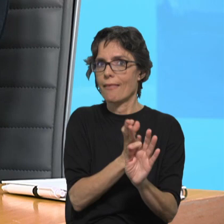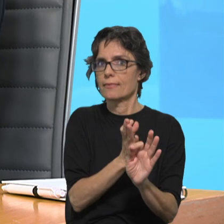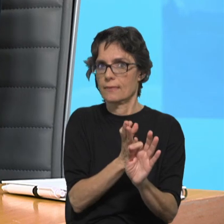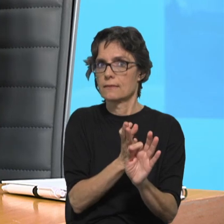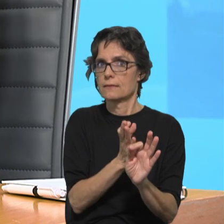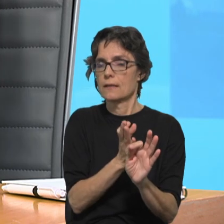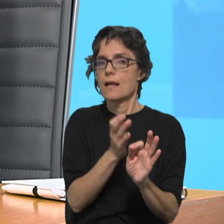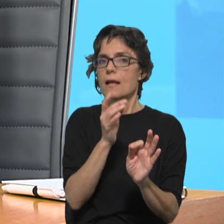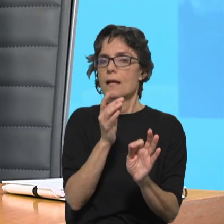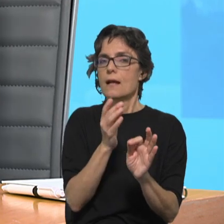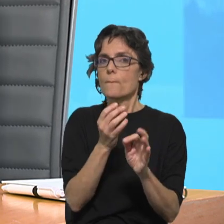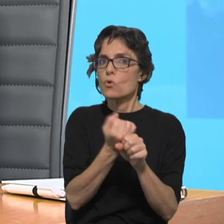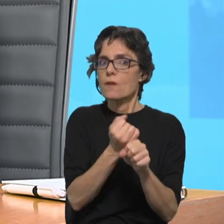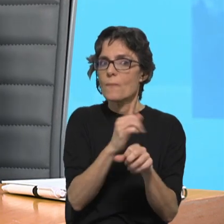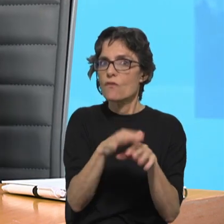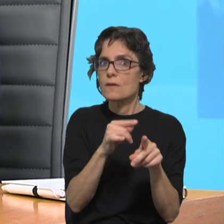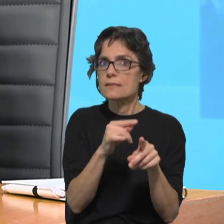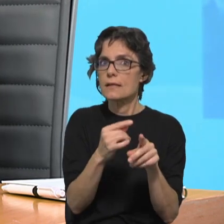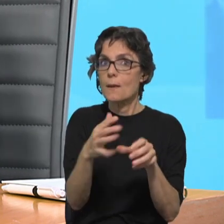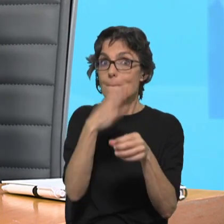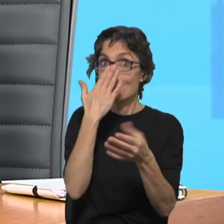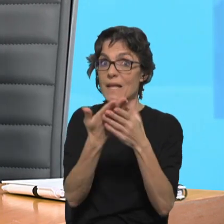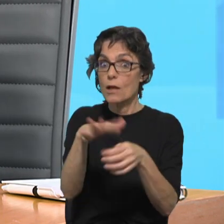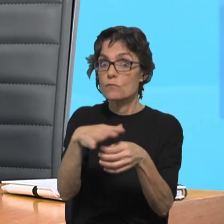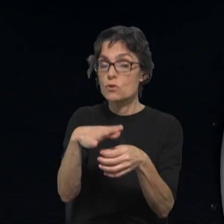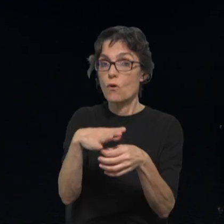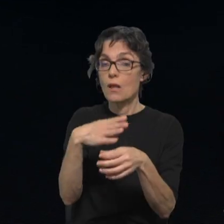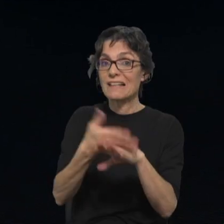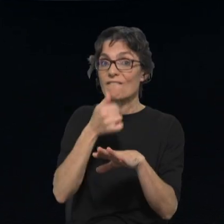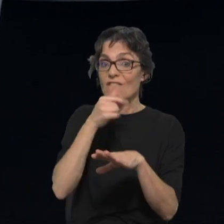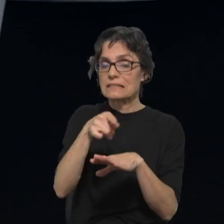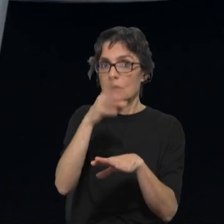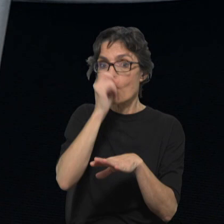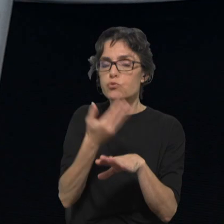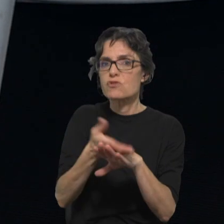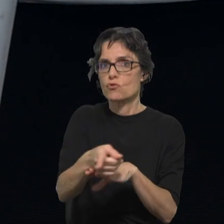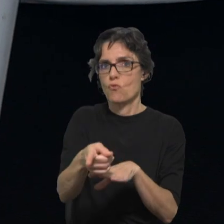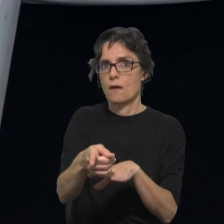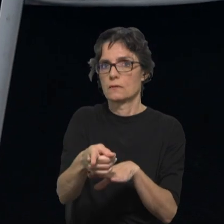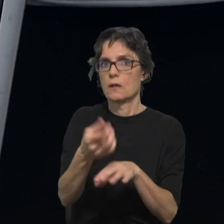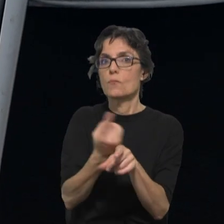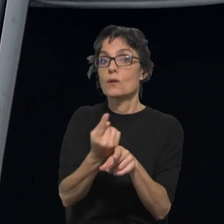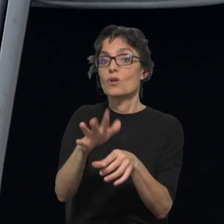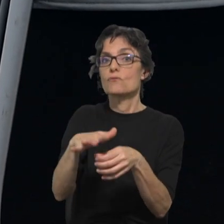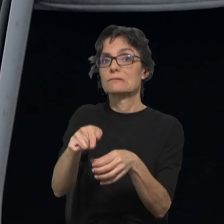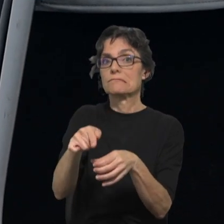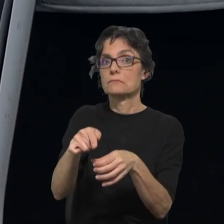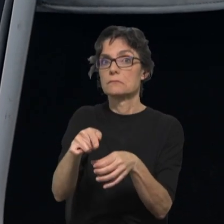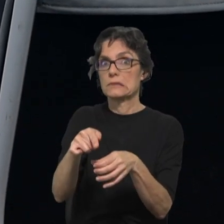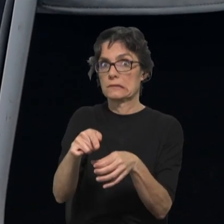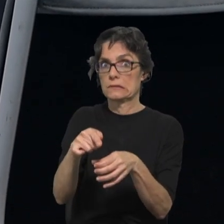para lidar com uma situação de abuso sexual. São situações muito, muito,